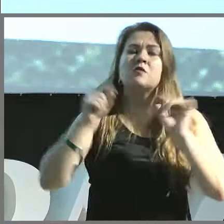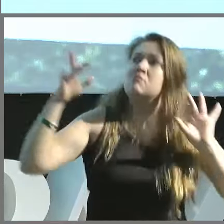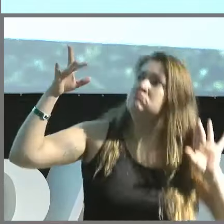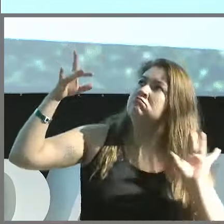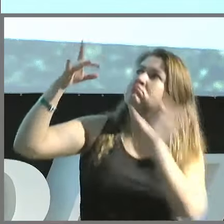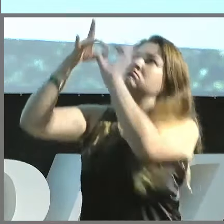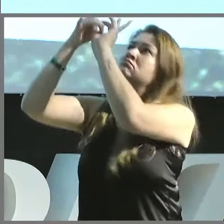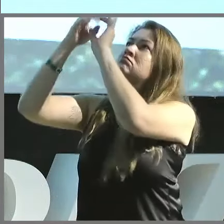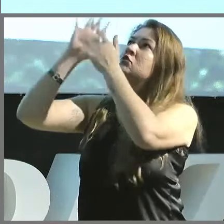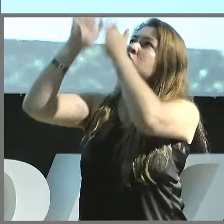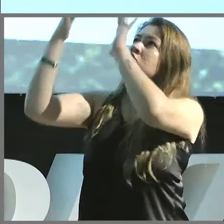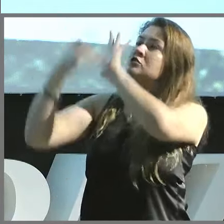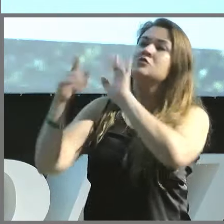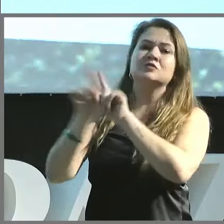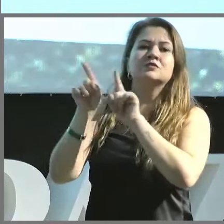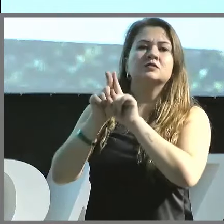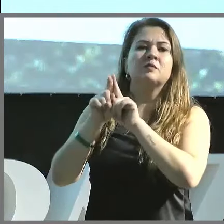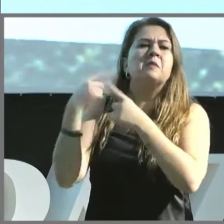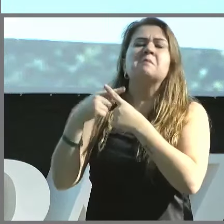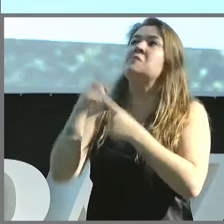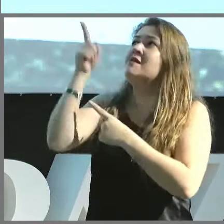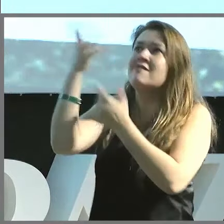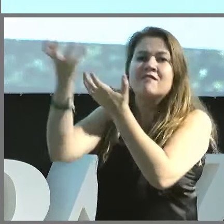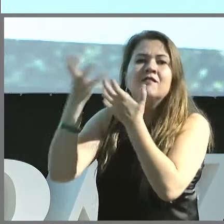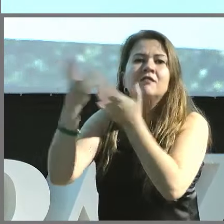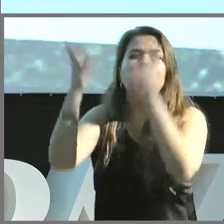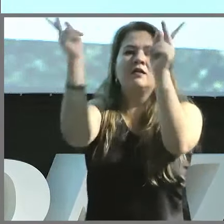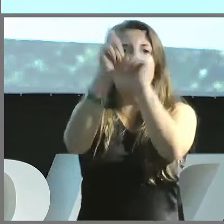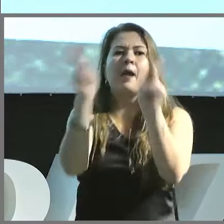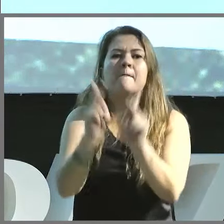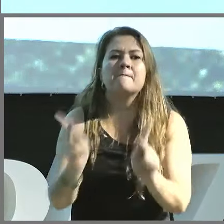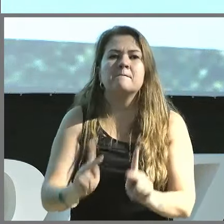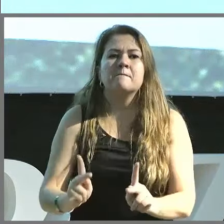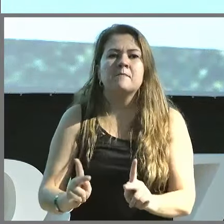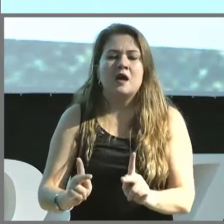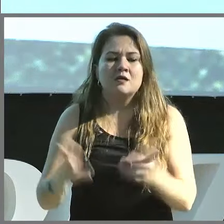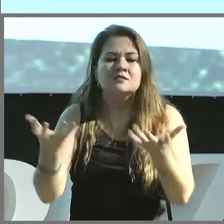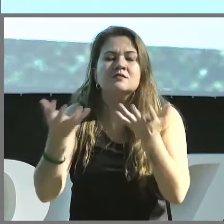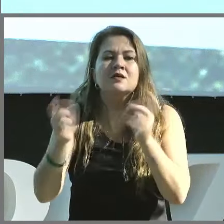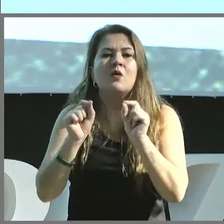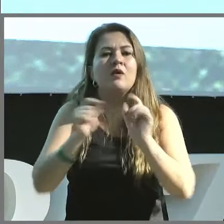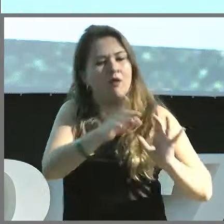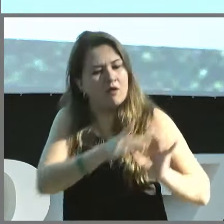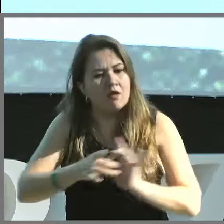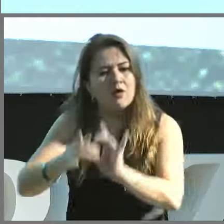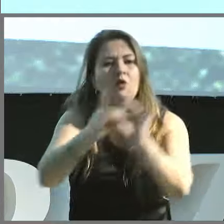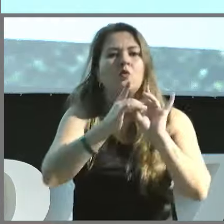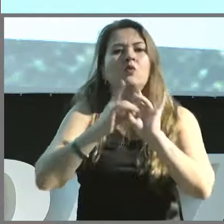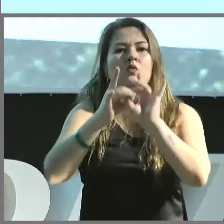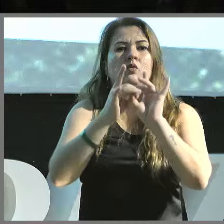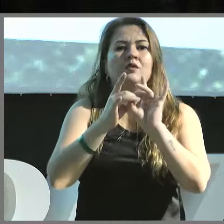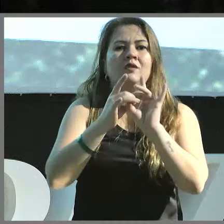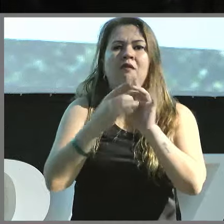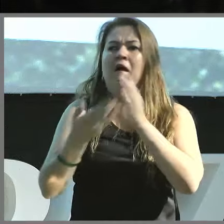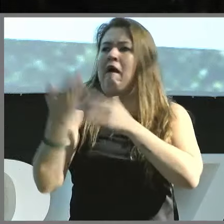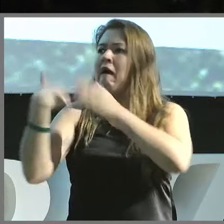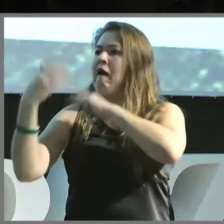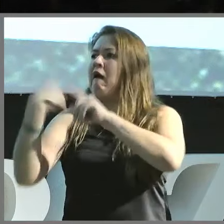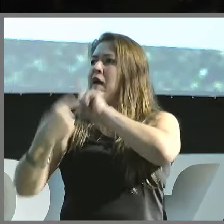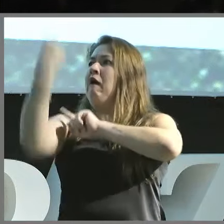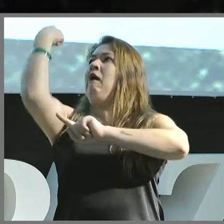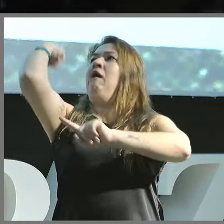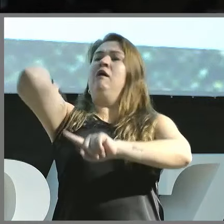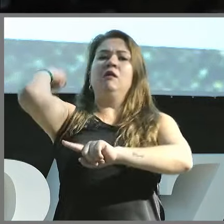um movimento de pacificação como nenhum outro homem o fez ao seu tempo. No